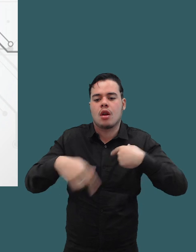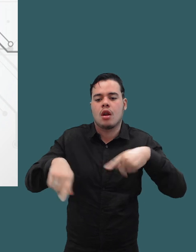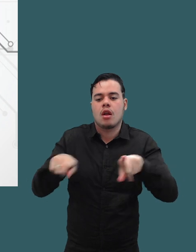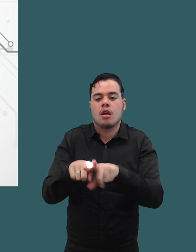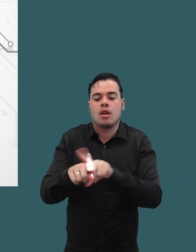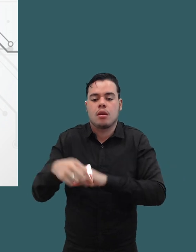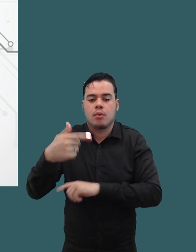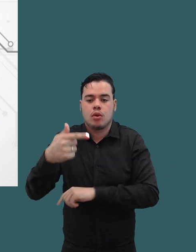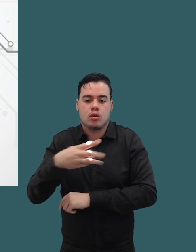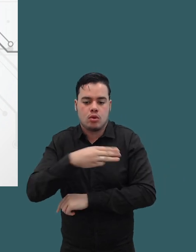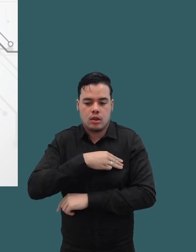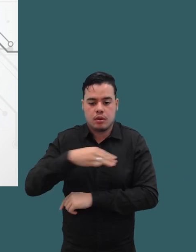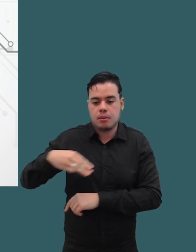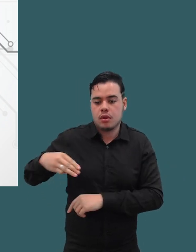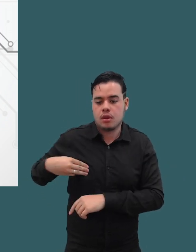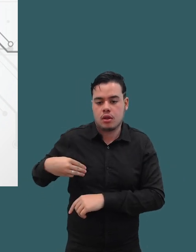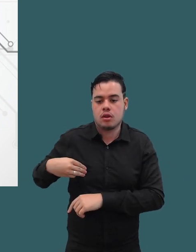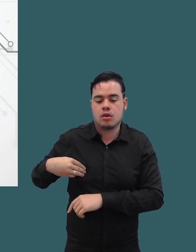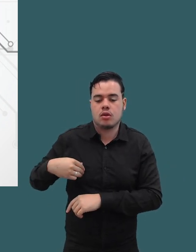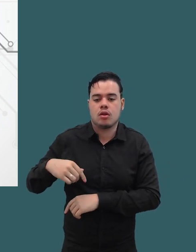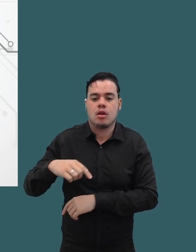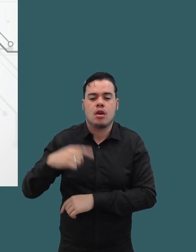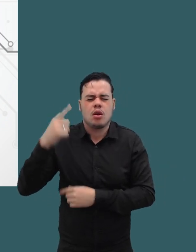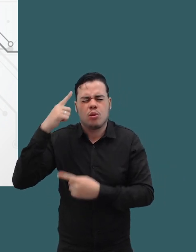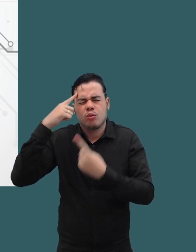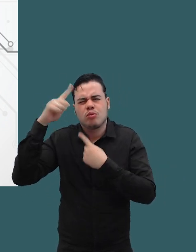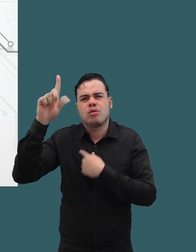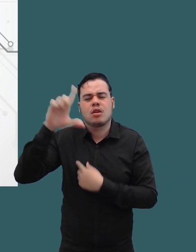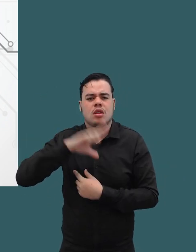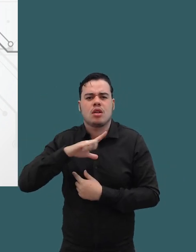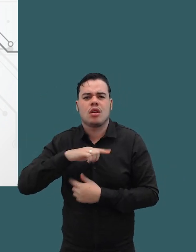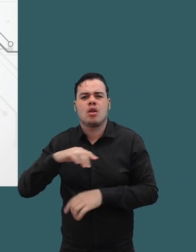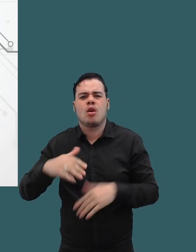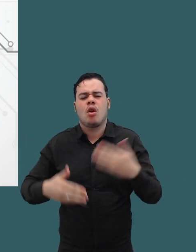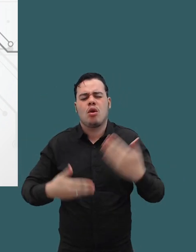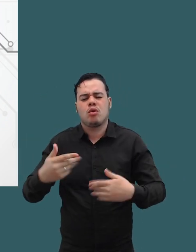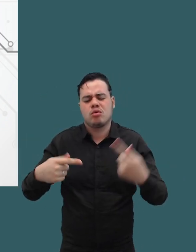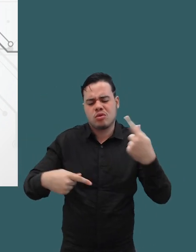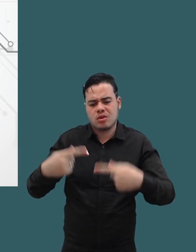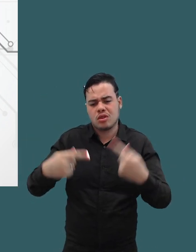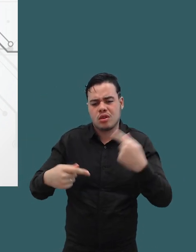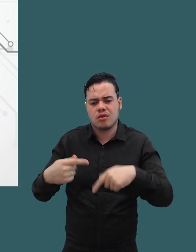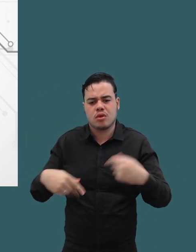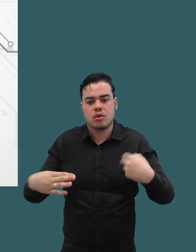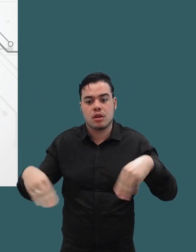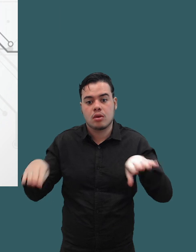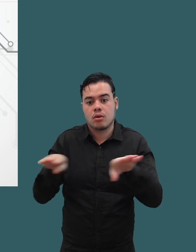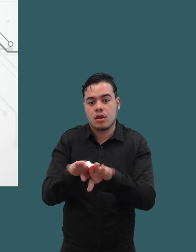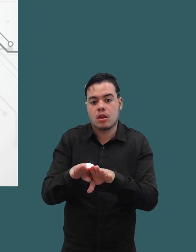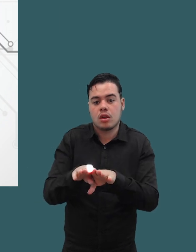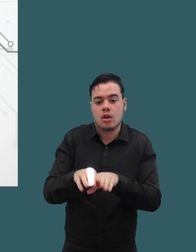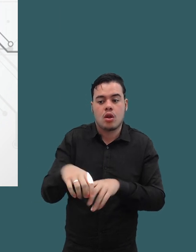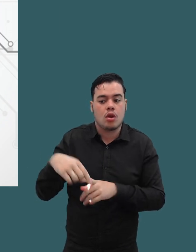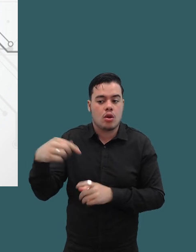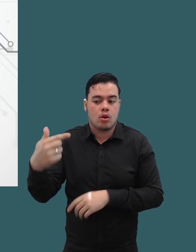dois ministros. Mas a ideia é que a gente possa ter algumas missões comuns que os dois ministérios vão se comprometer para